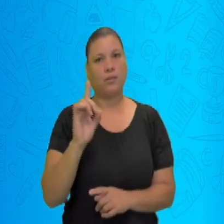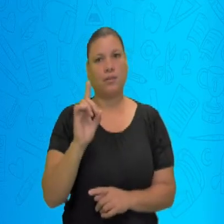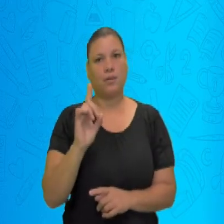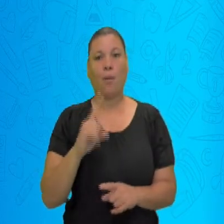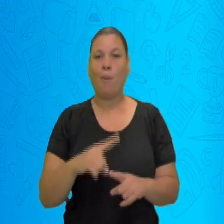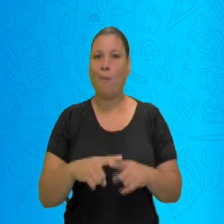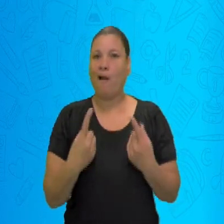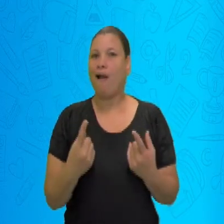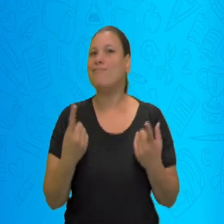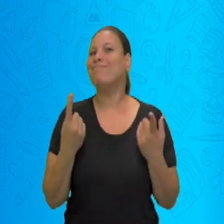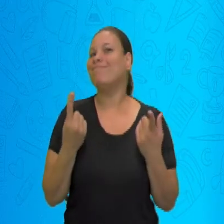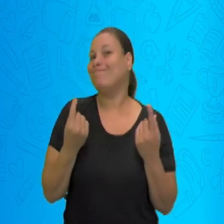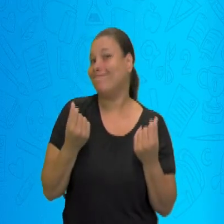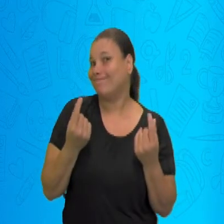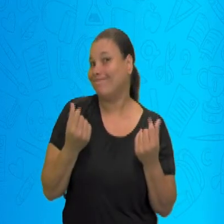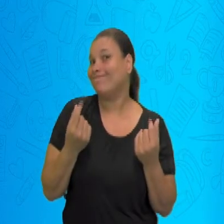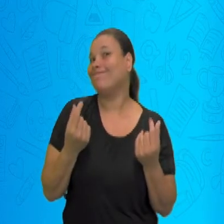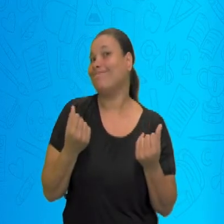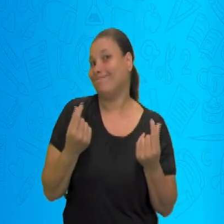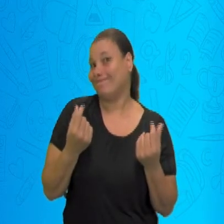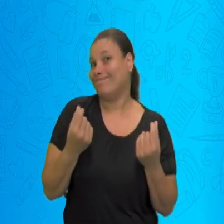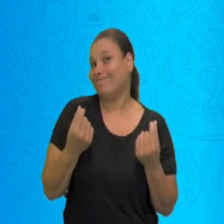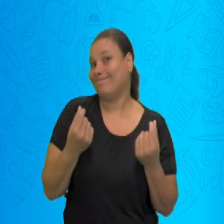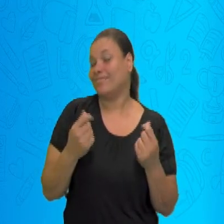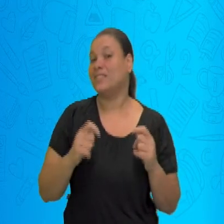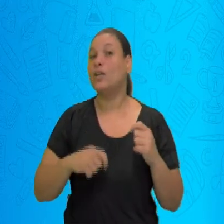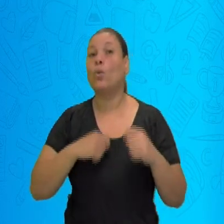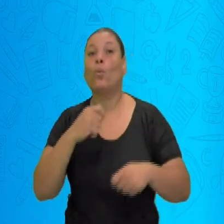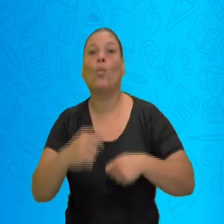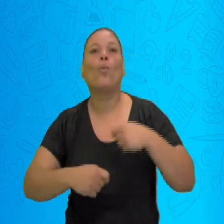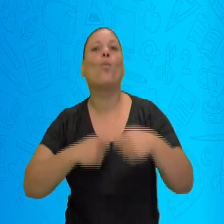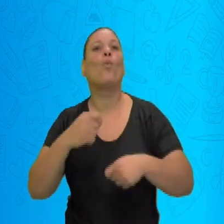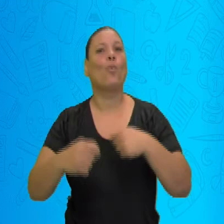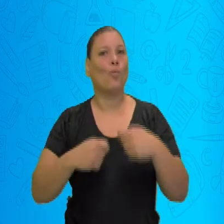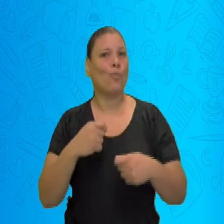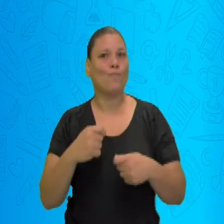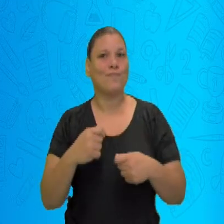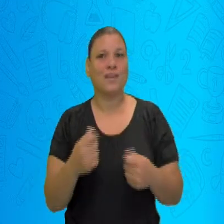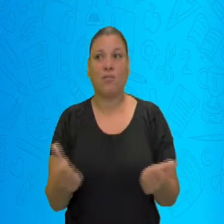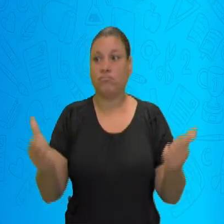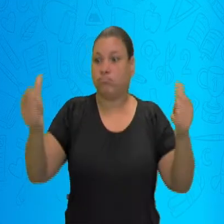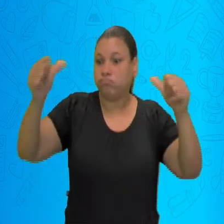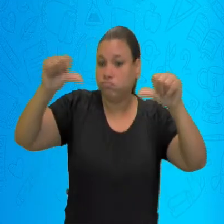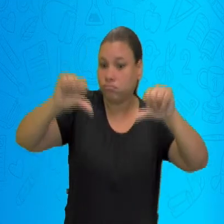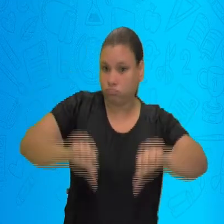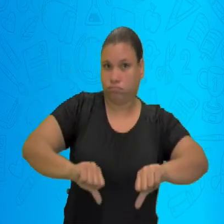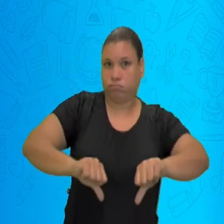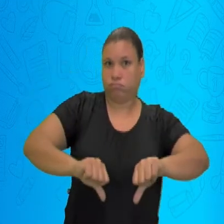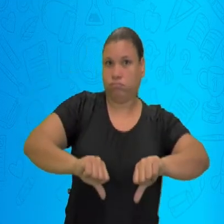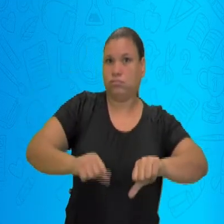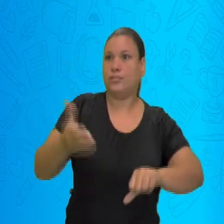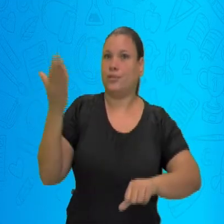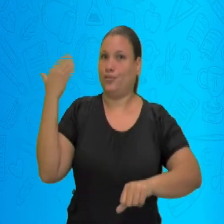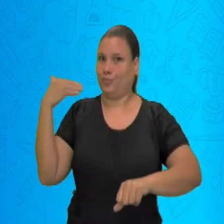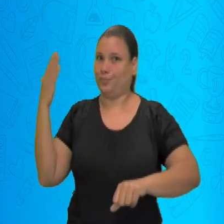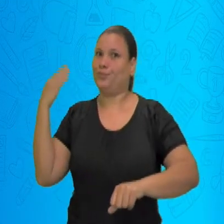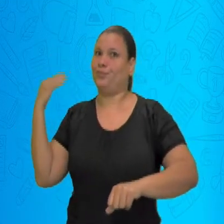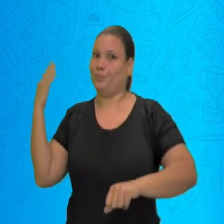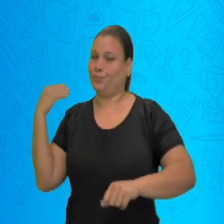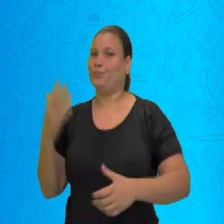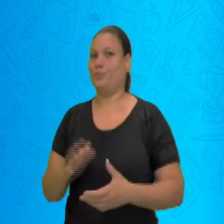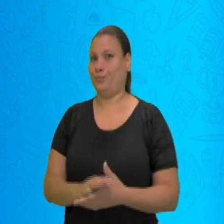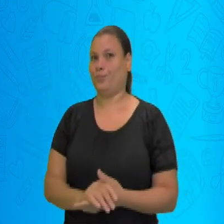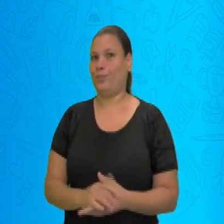São os países que sofreram, segundo alguns autores, a